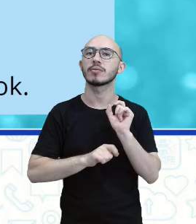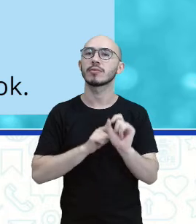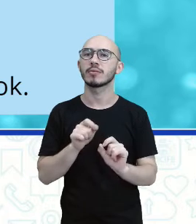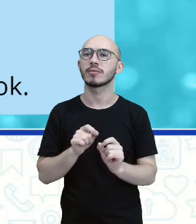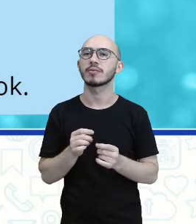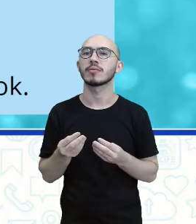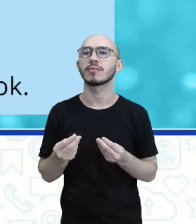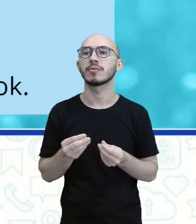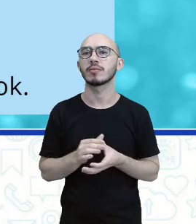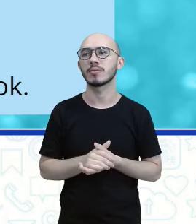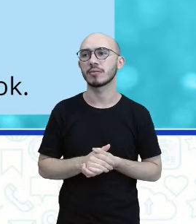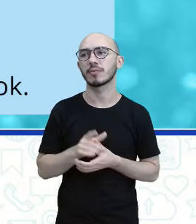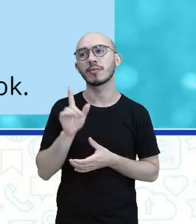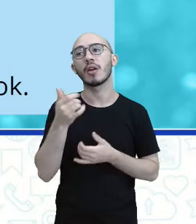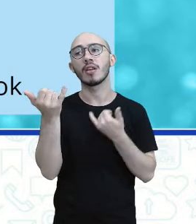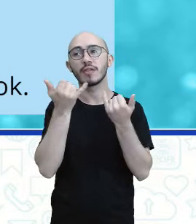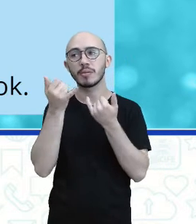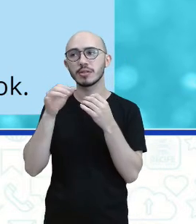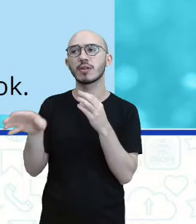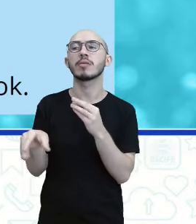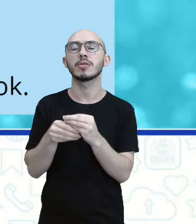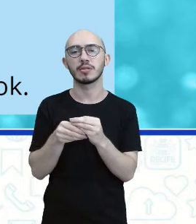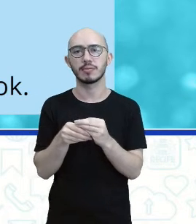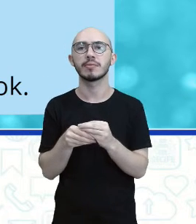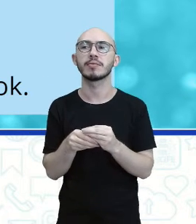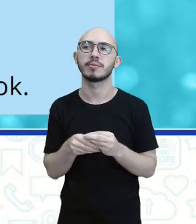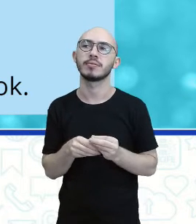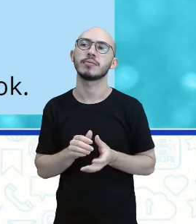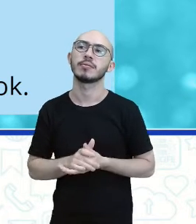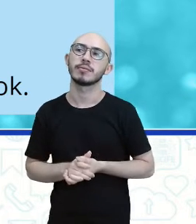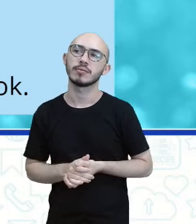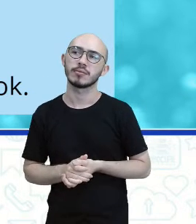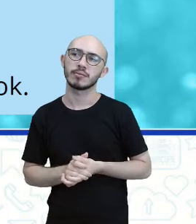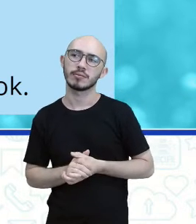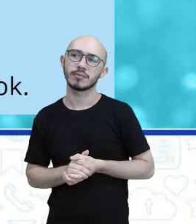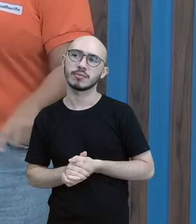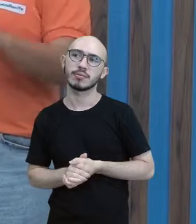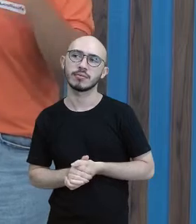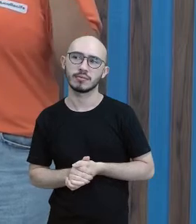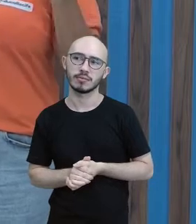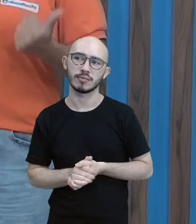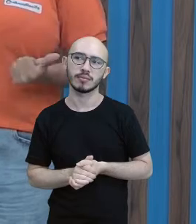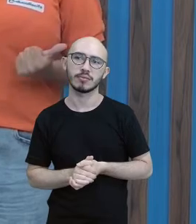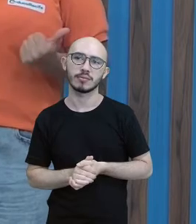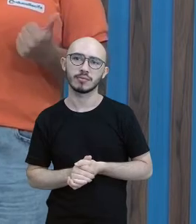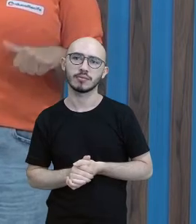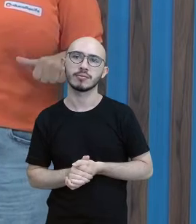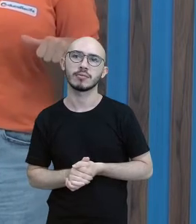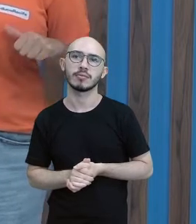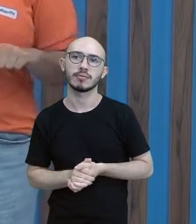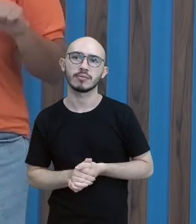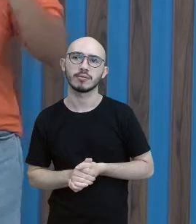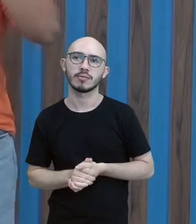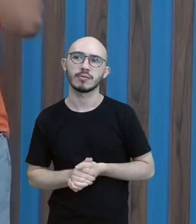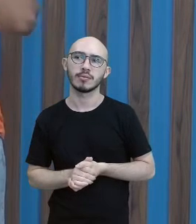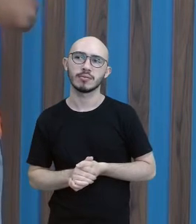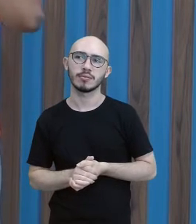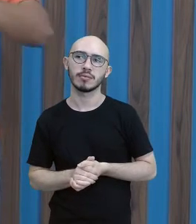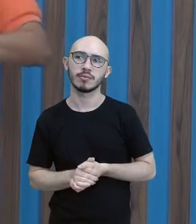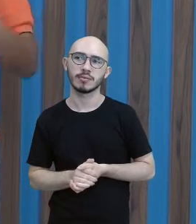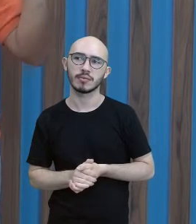uma informação, uma definição, uma explicação sobre o substantivo da frase. Quando eu